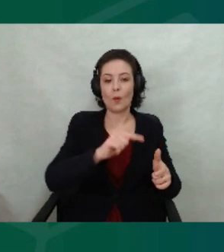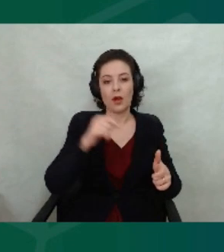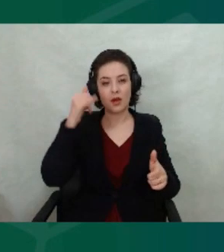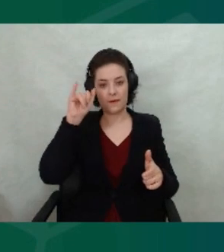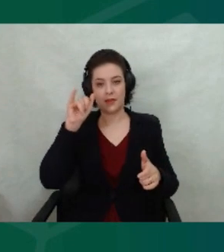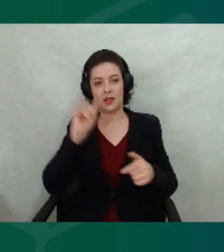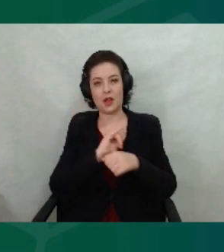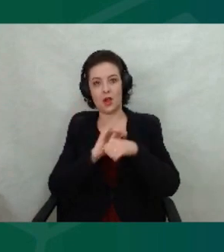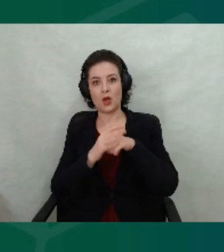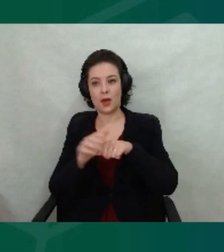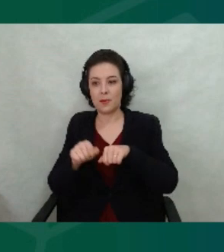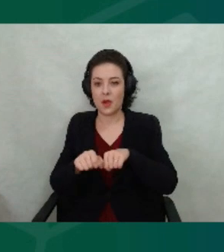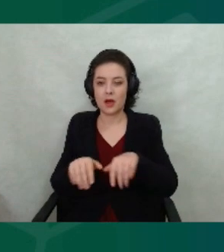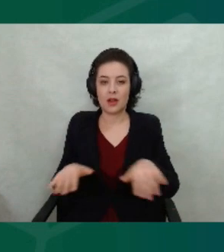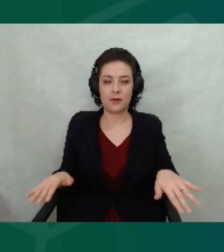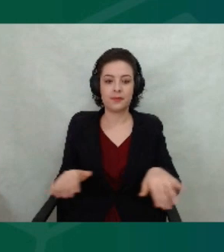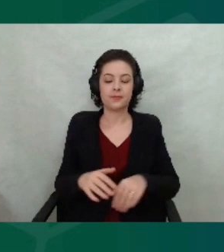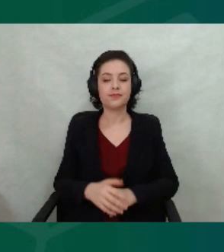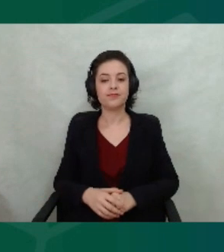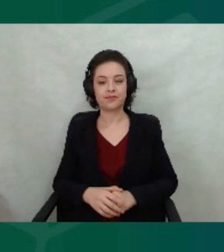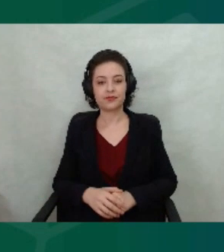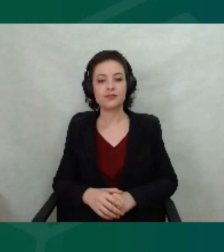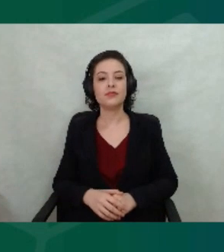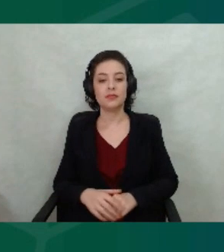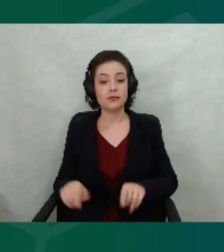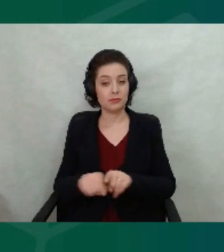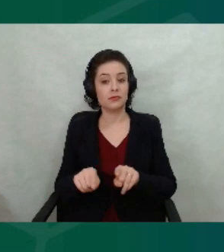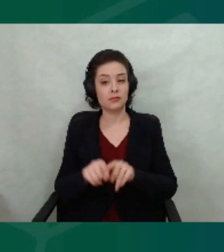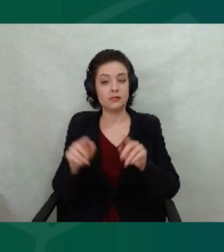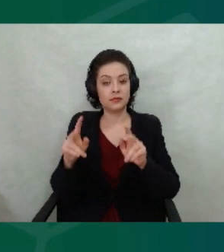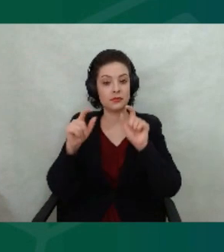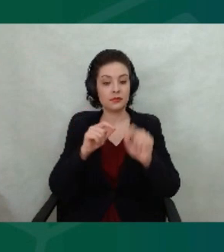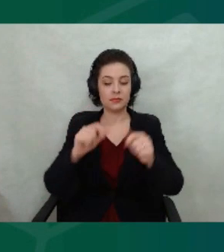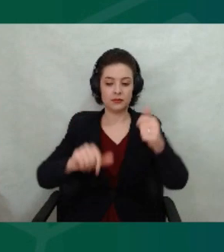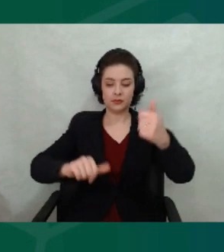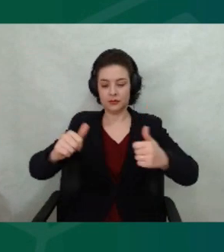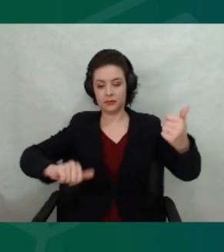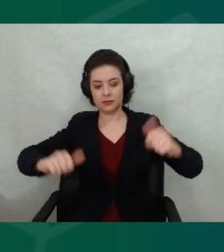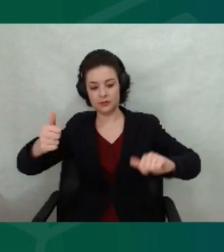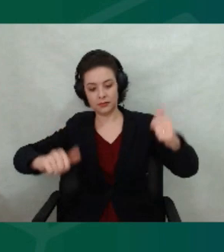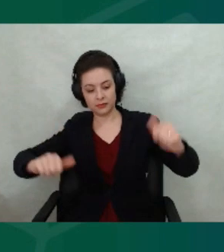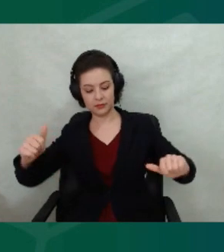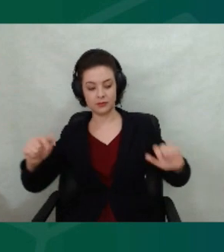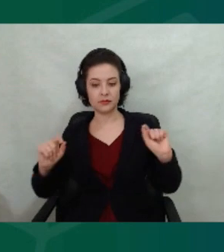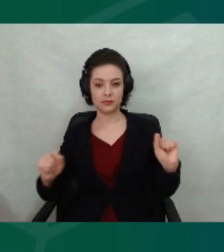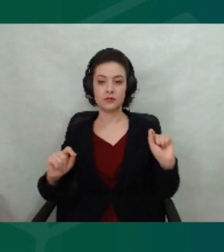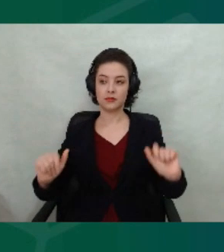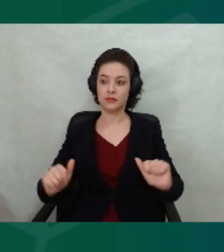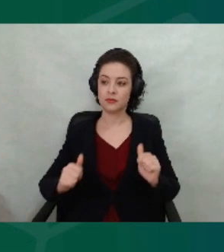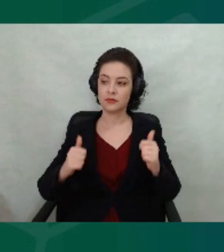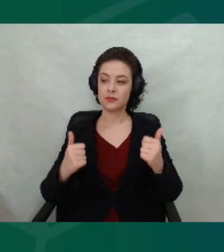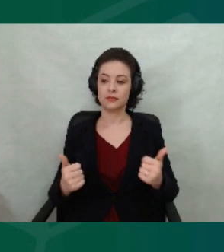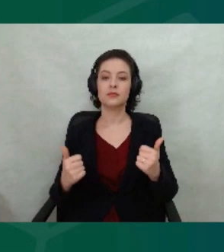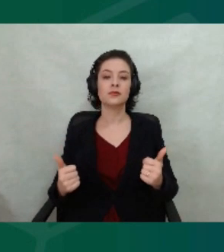coronavírus, e ele identifica e avalia sistematicamente as melhores evidências aí disponíveis